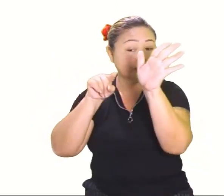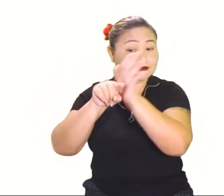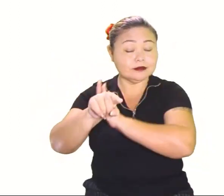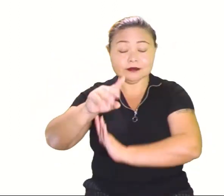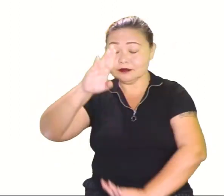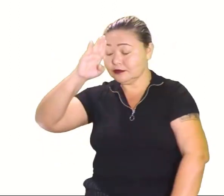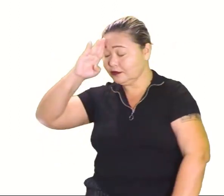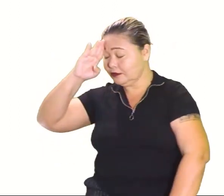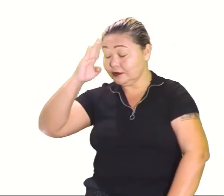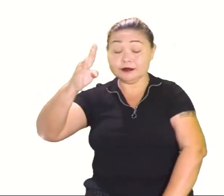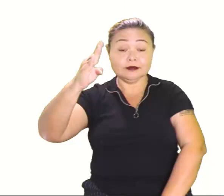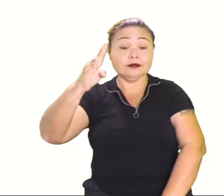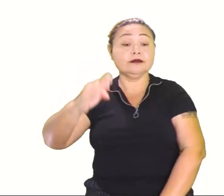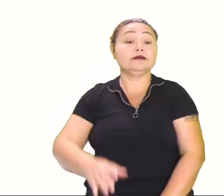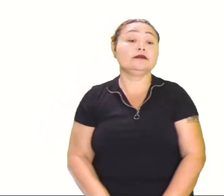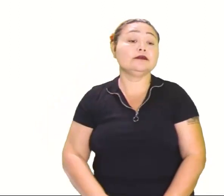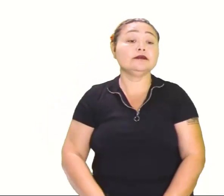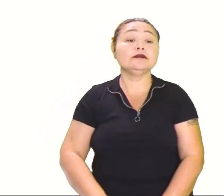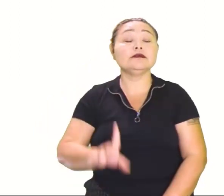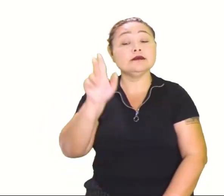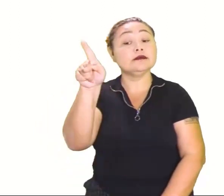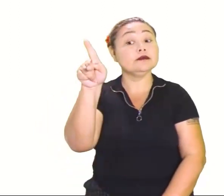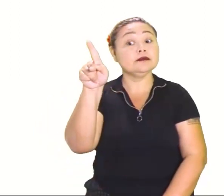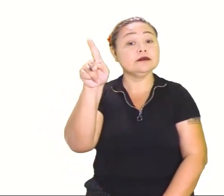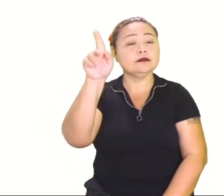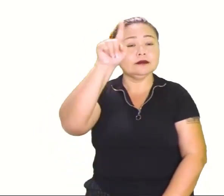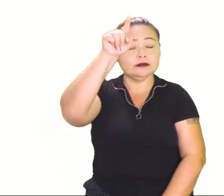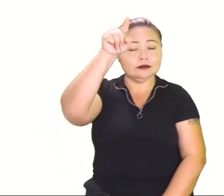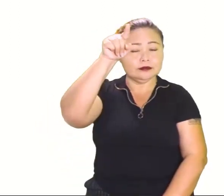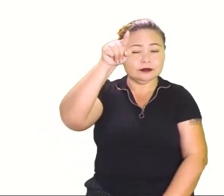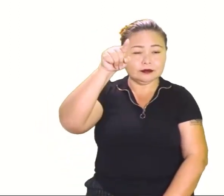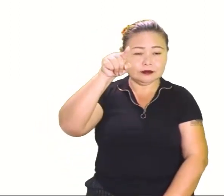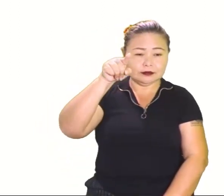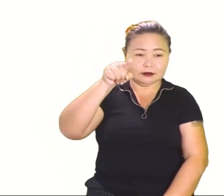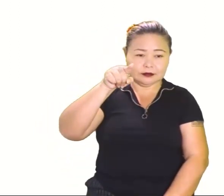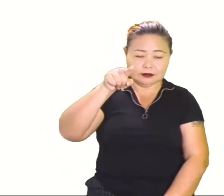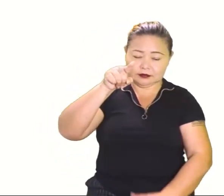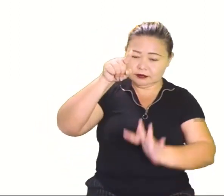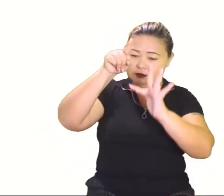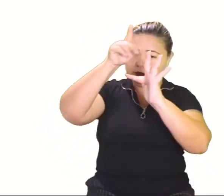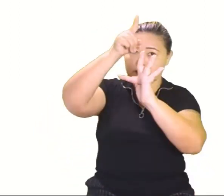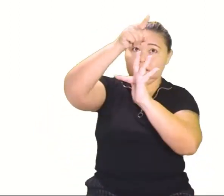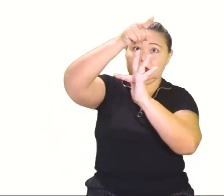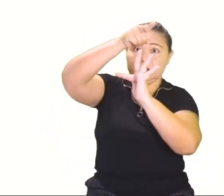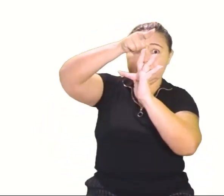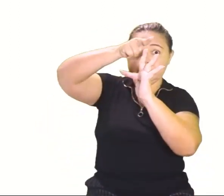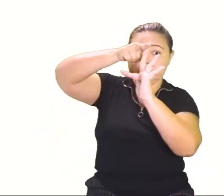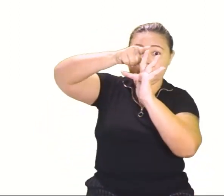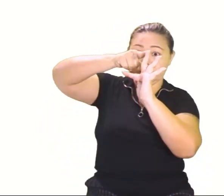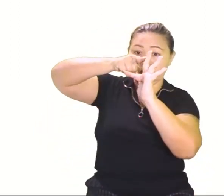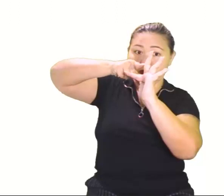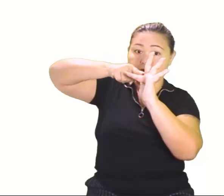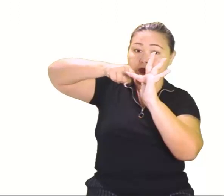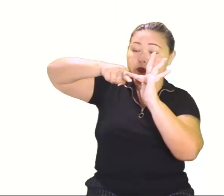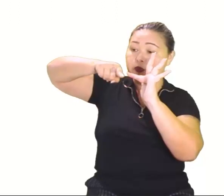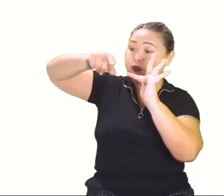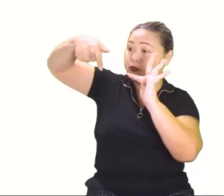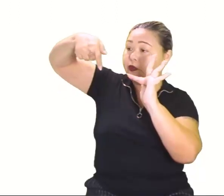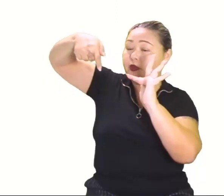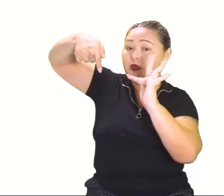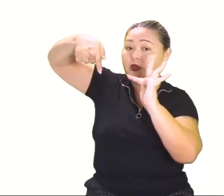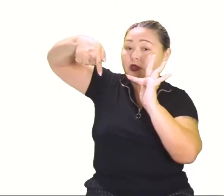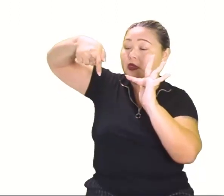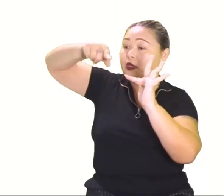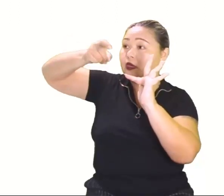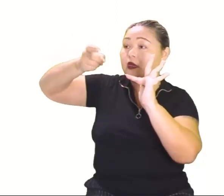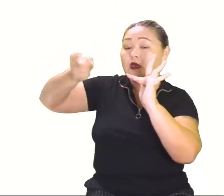Isso, essa aqui é a nossa função, que é a P, né? Olha ali, é a P. Isso, então ela está fazendo toda uma curva e eu quero representar o